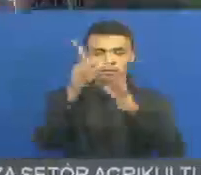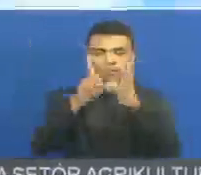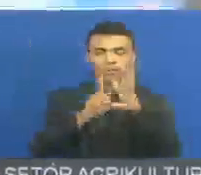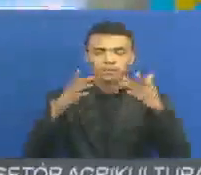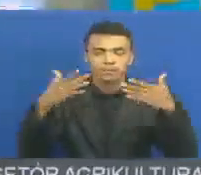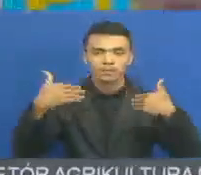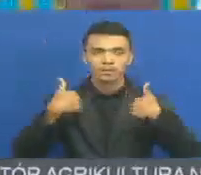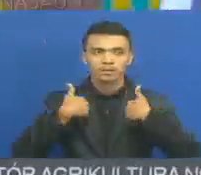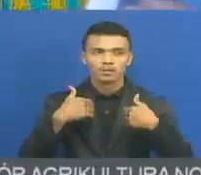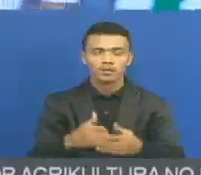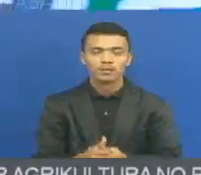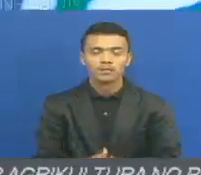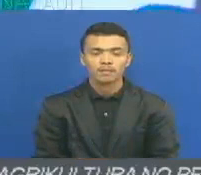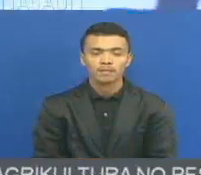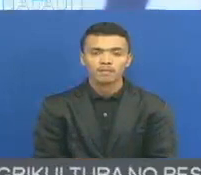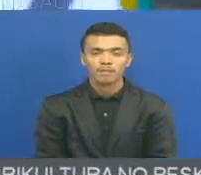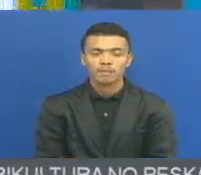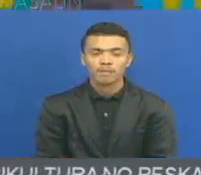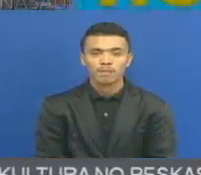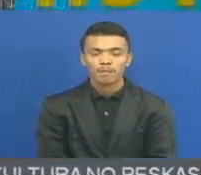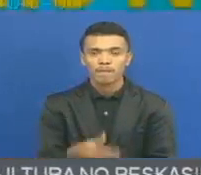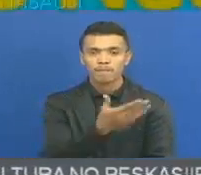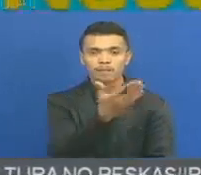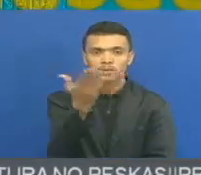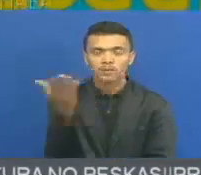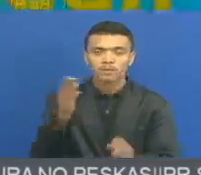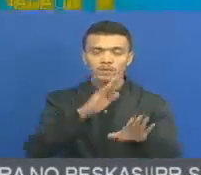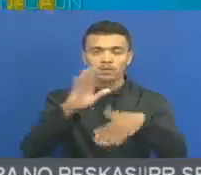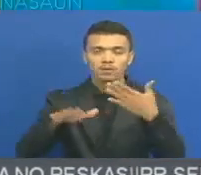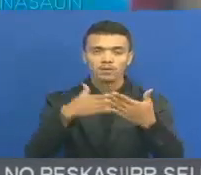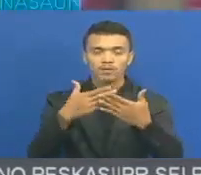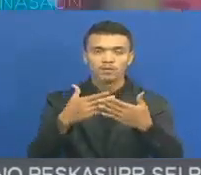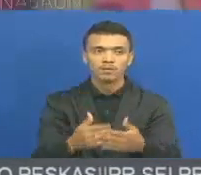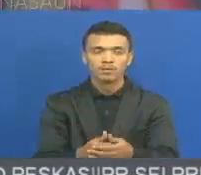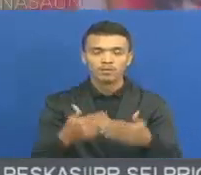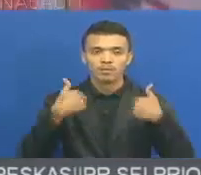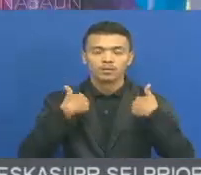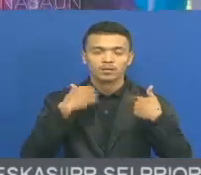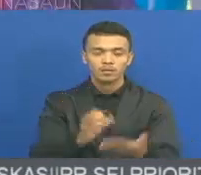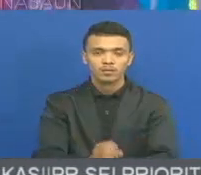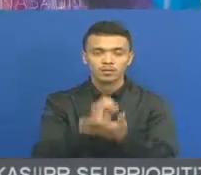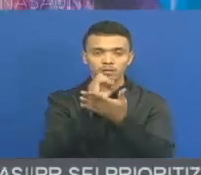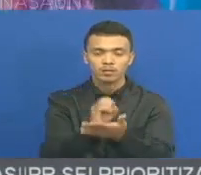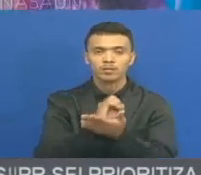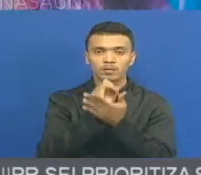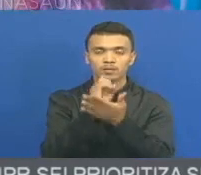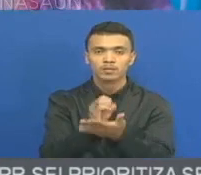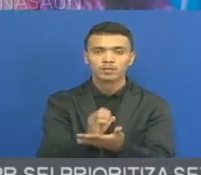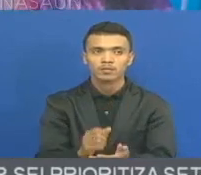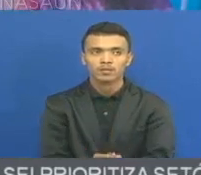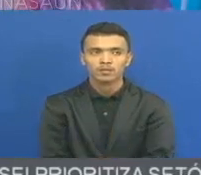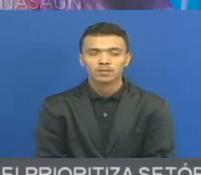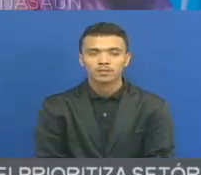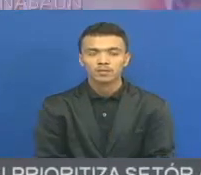iha. Quando e me roto a nível malo, eu ekusi toma. E te manamo craque